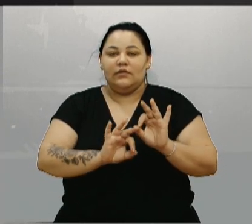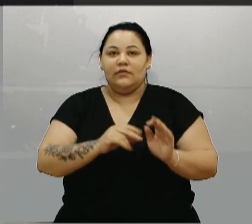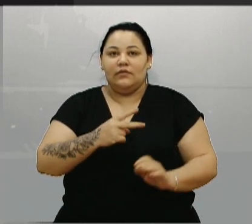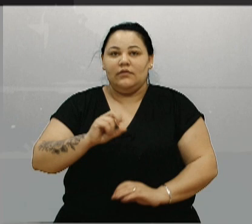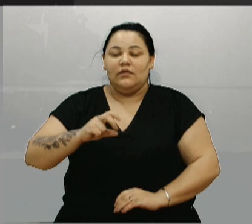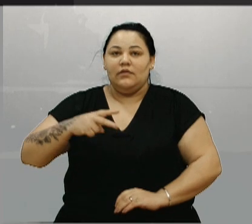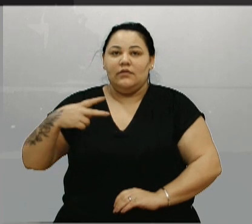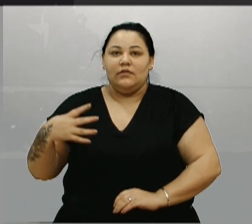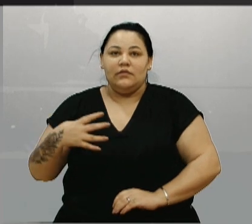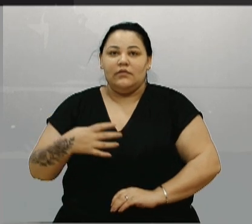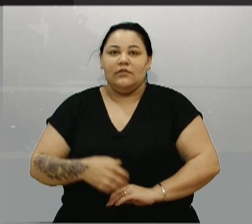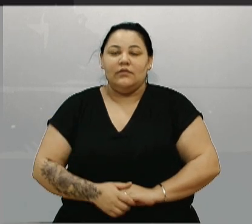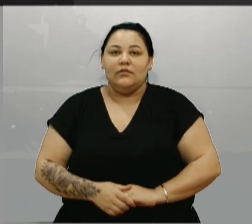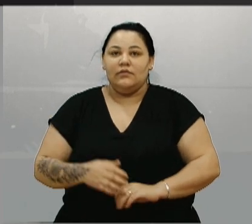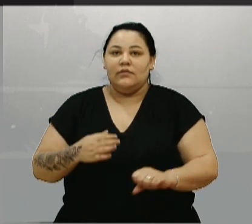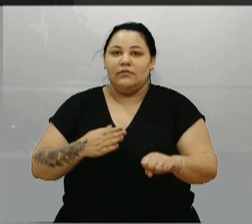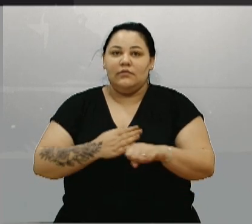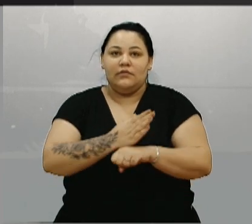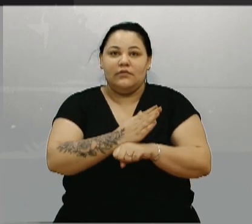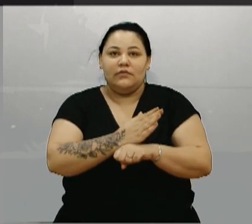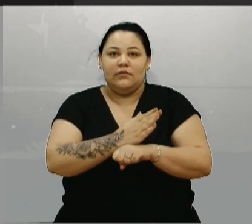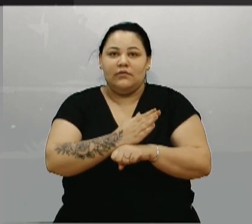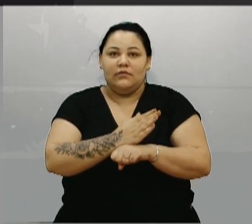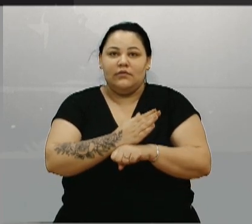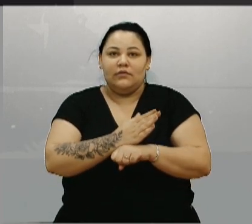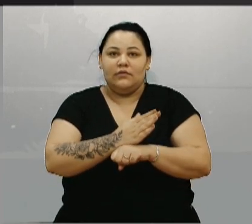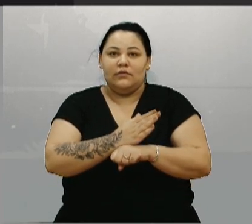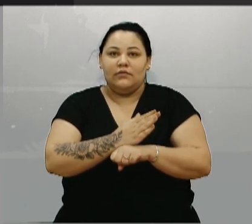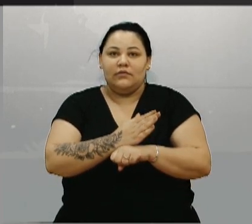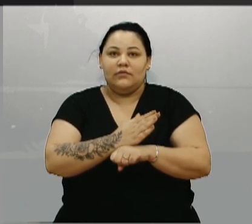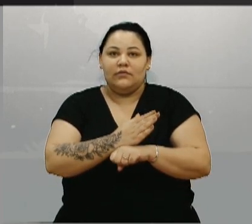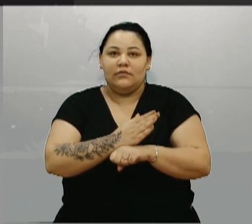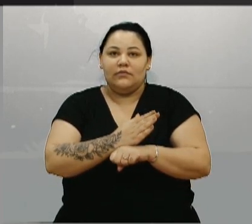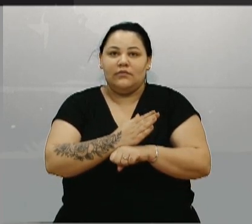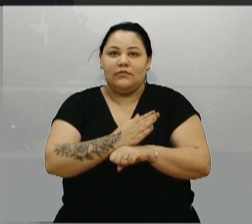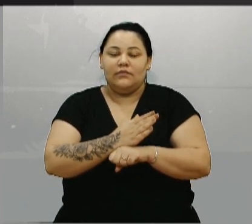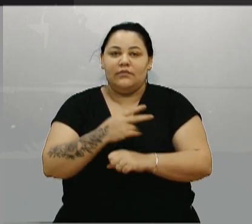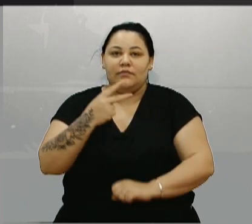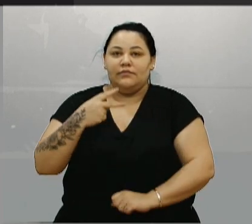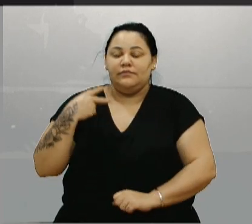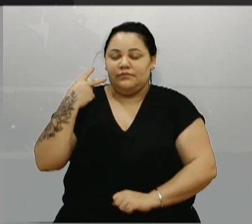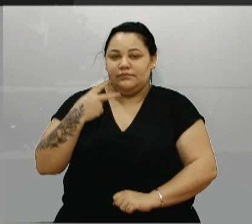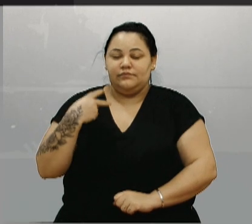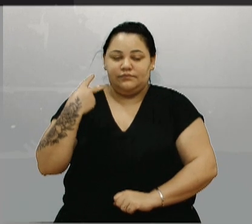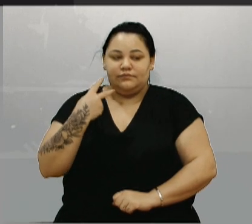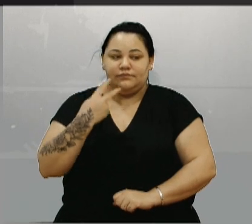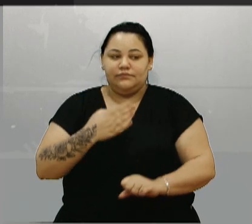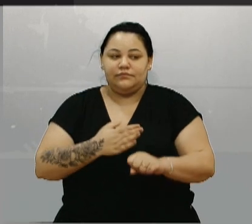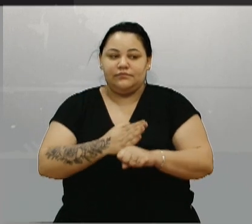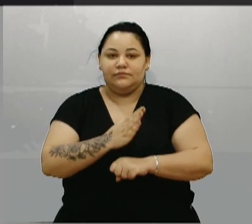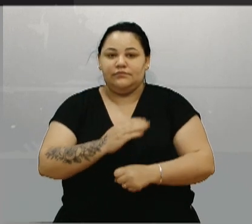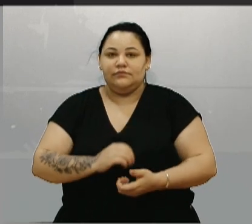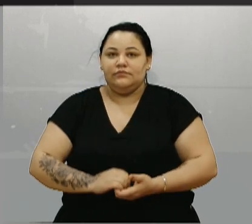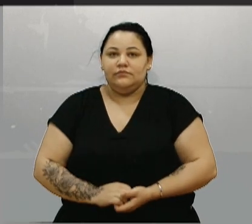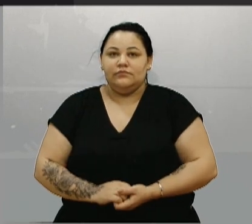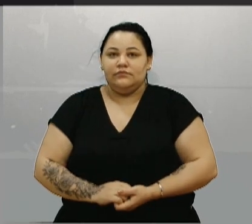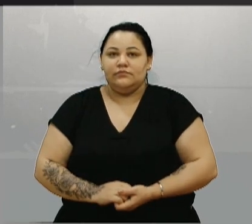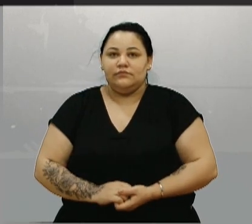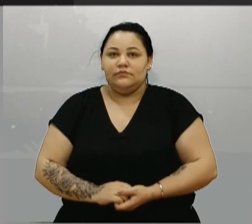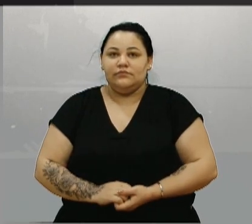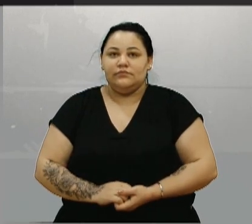127/2024 foi aprovado por unanimidade das vereadoras e vereadores. No momento da